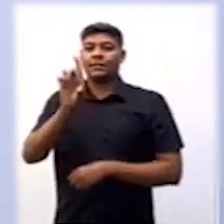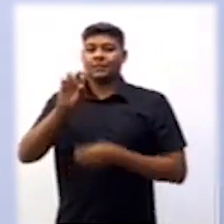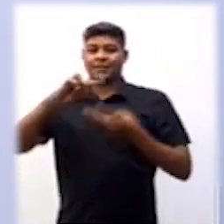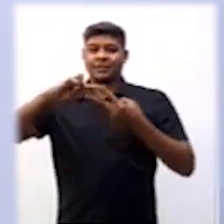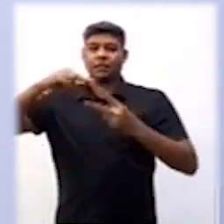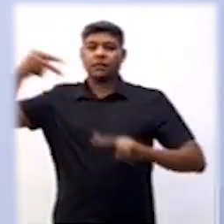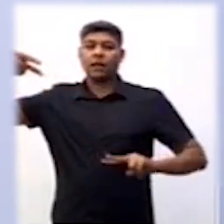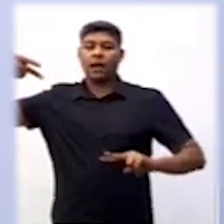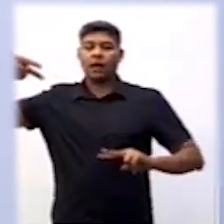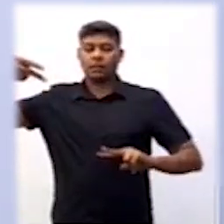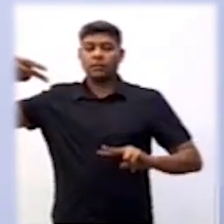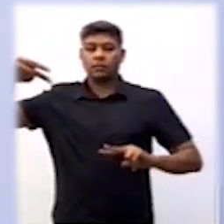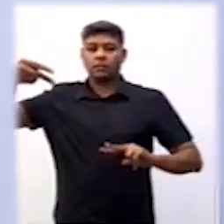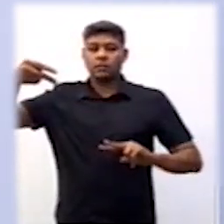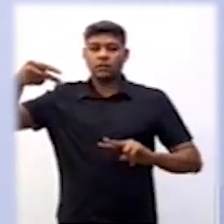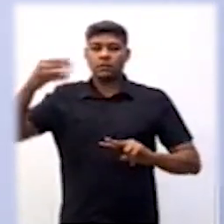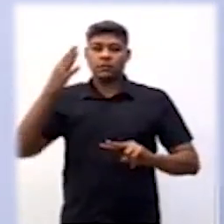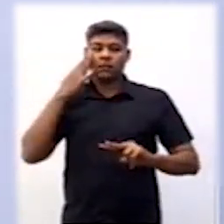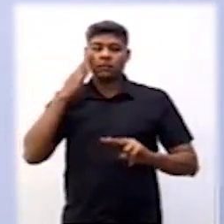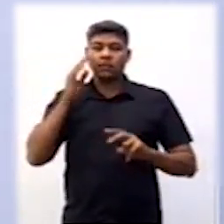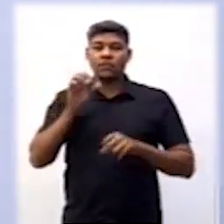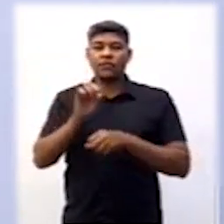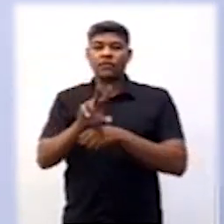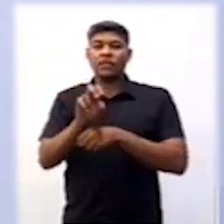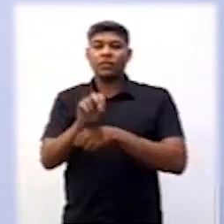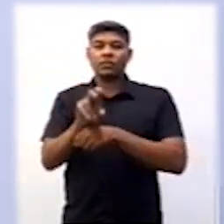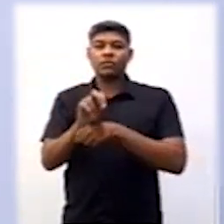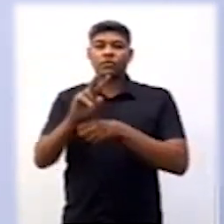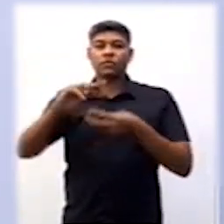aqui. Vírus de DNA.